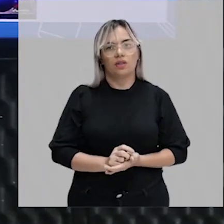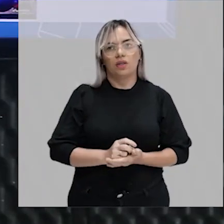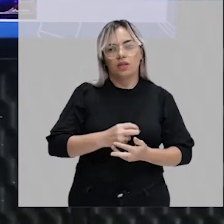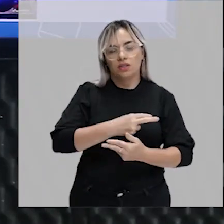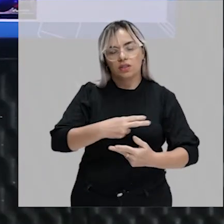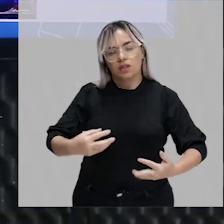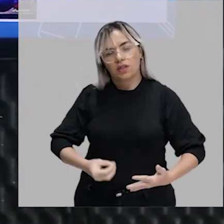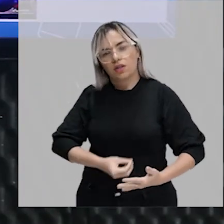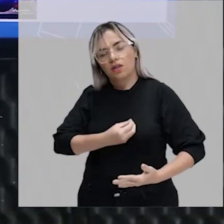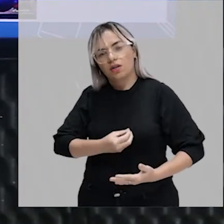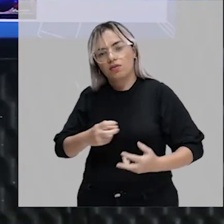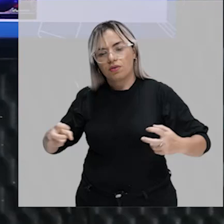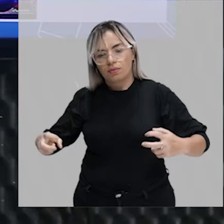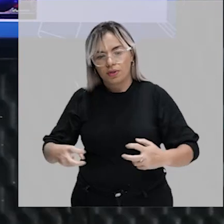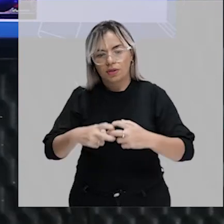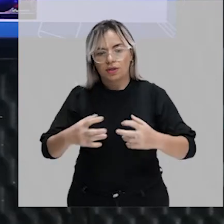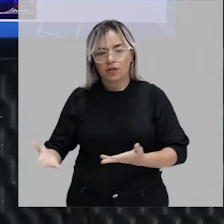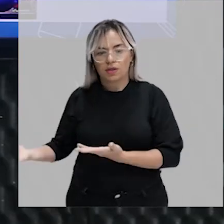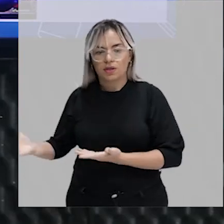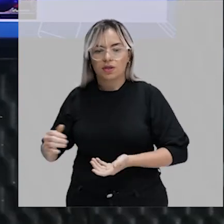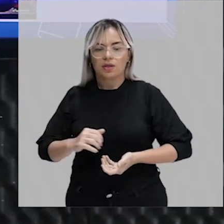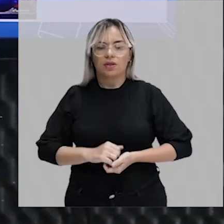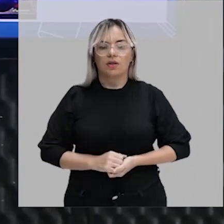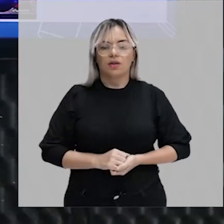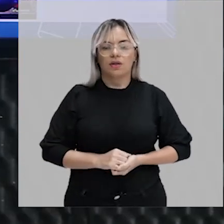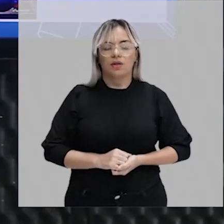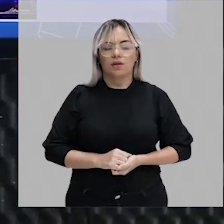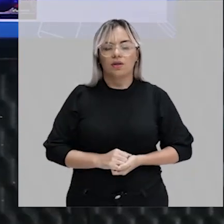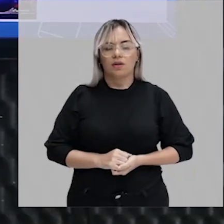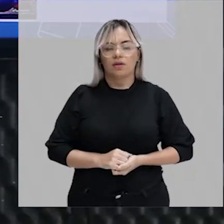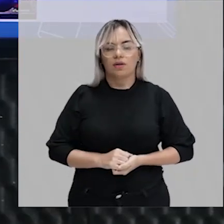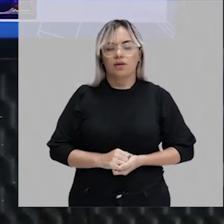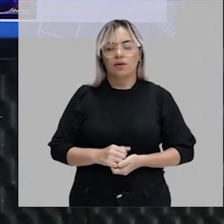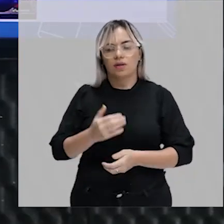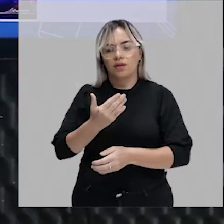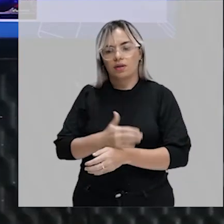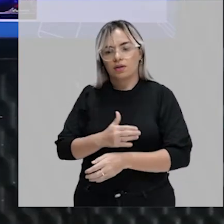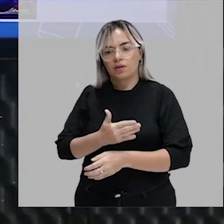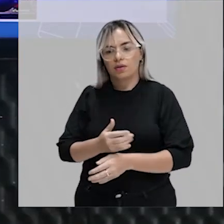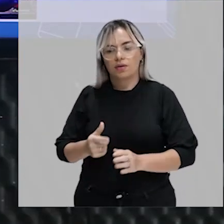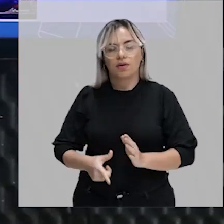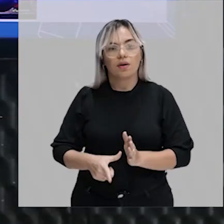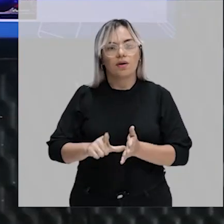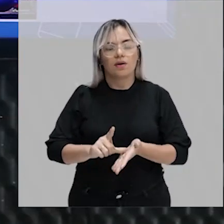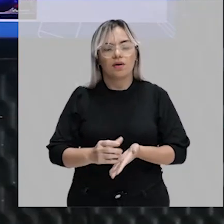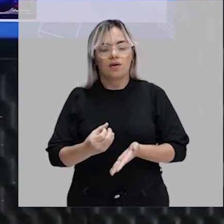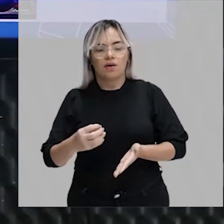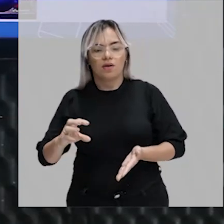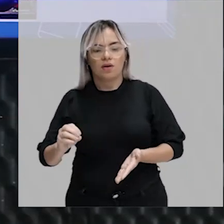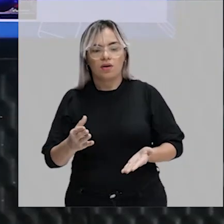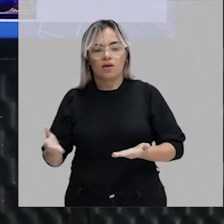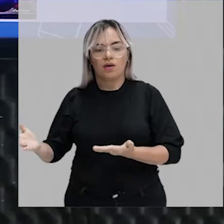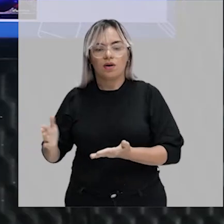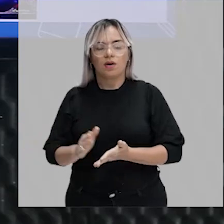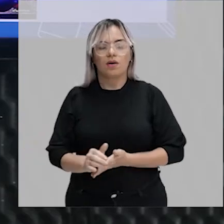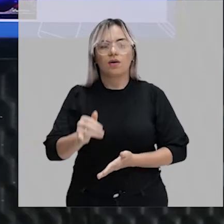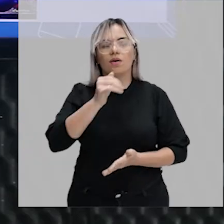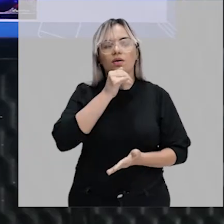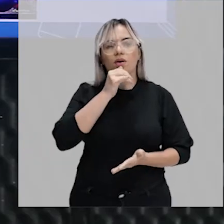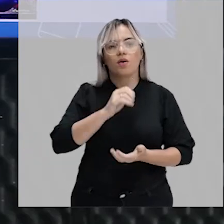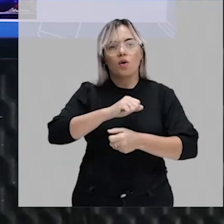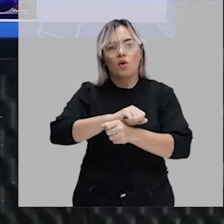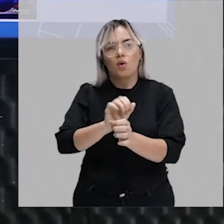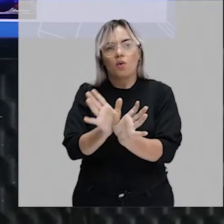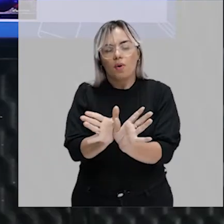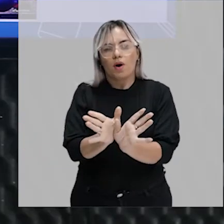Então, os indivíduos desempenham atividades de pré-acasalamento específicas da espécie. Exemplo, o macho do pavão exibe sua cauda